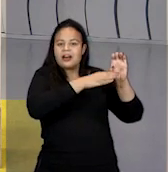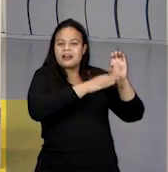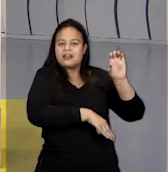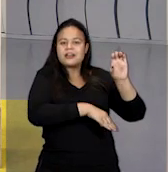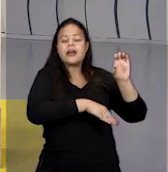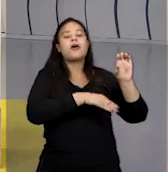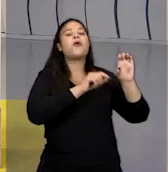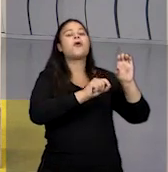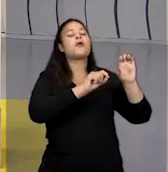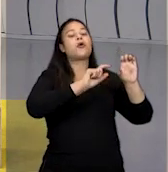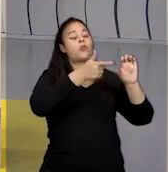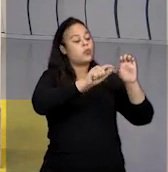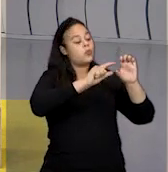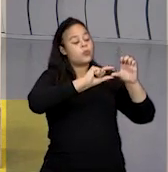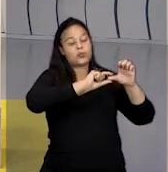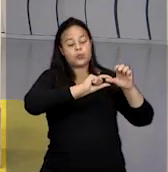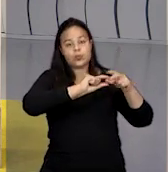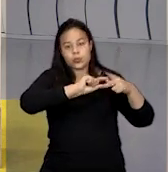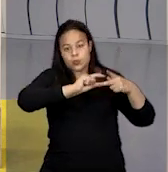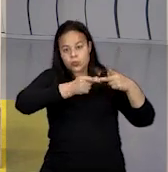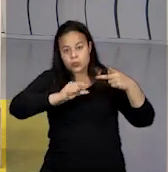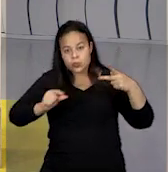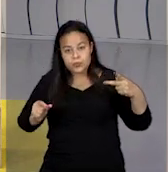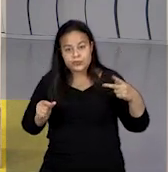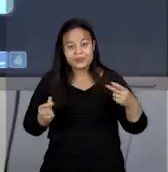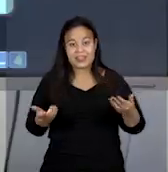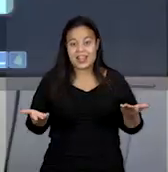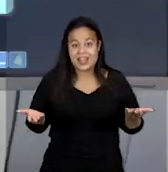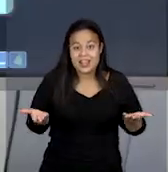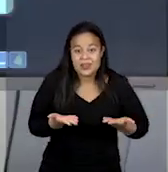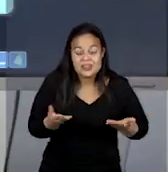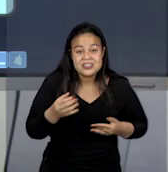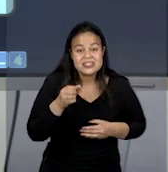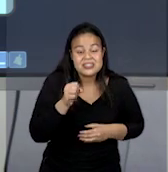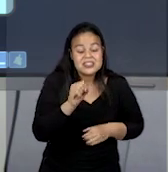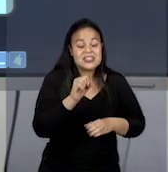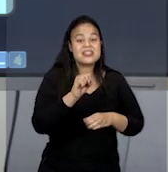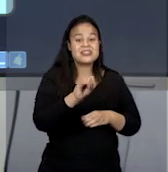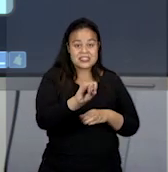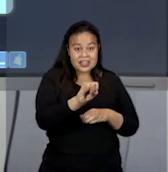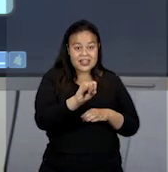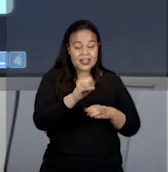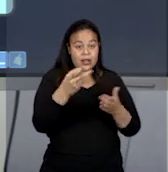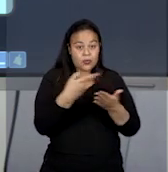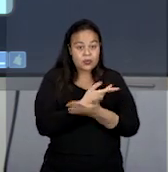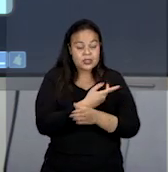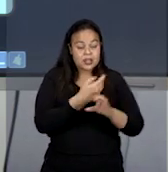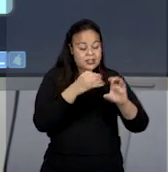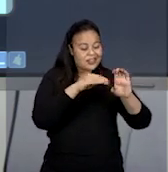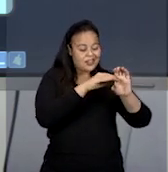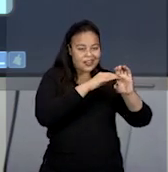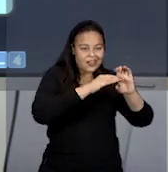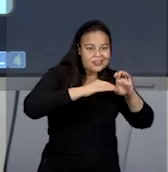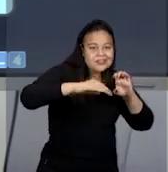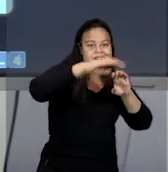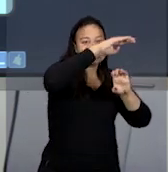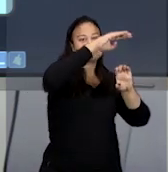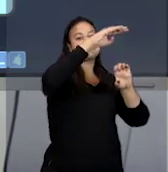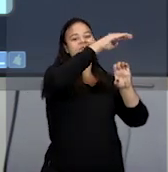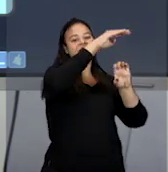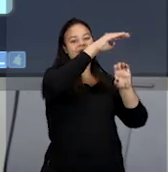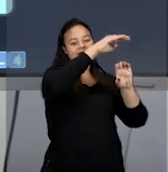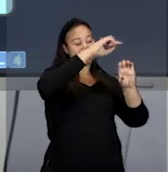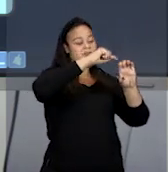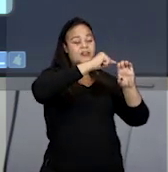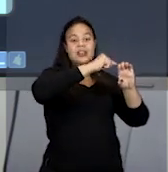E quando eu tenho aqui um caso de epistasia dominante, o que vai acontecer? O alelo dominante,